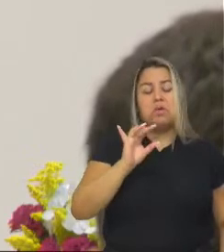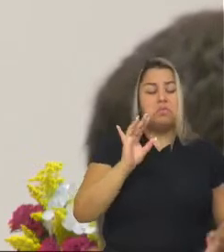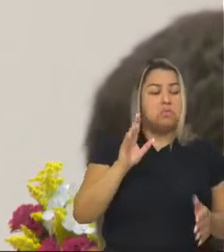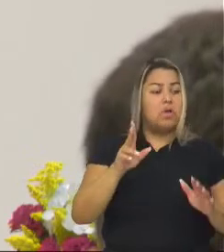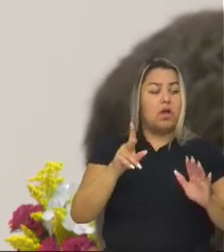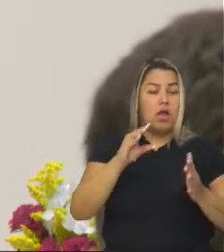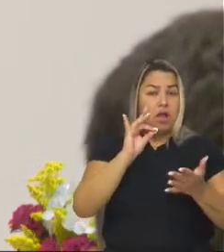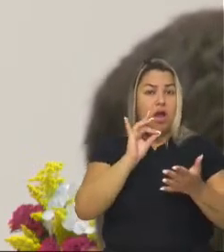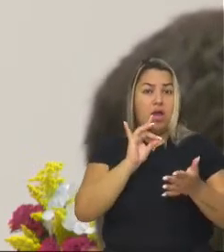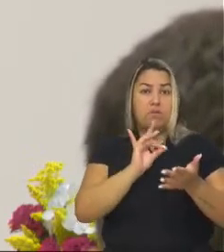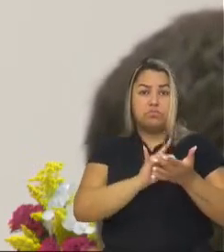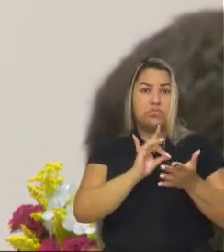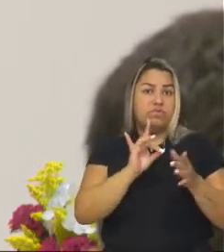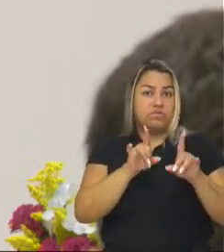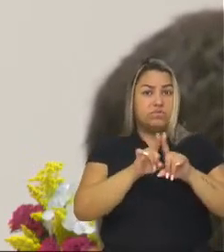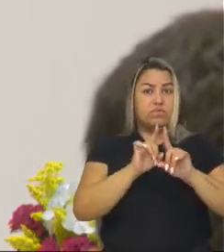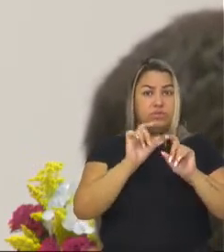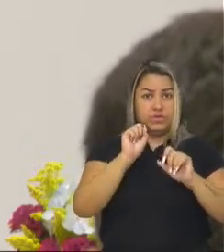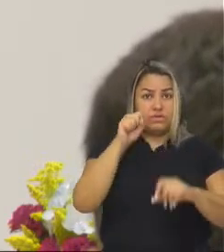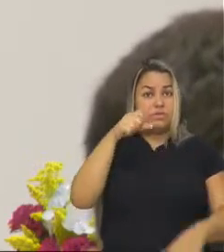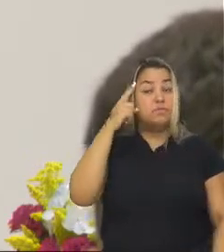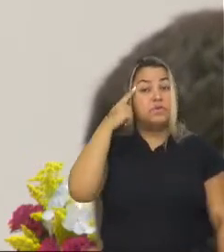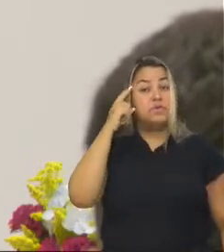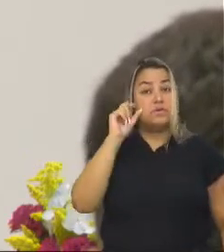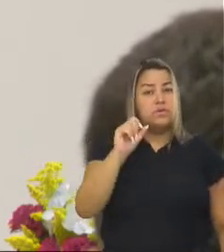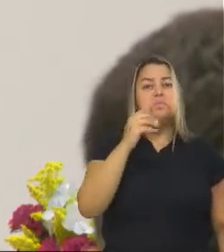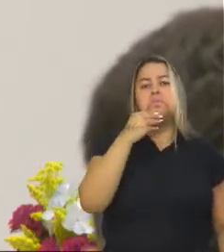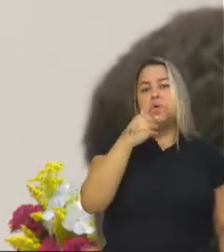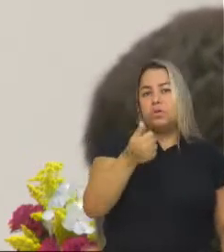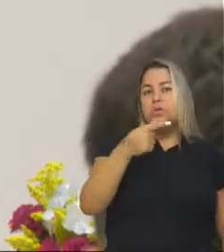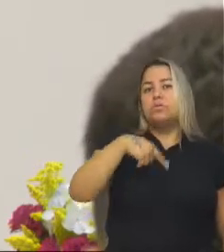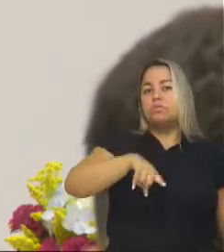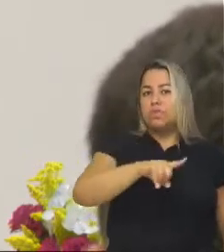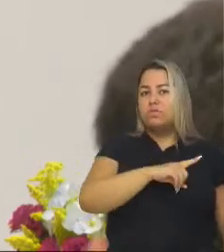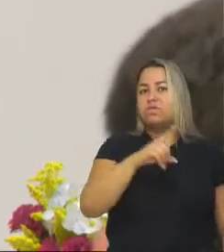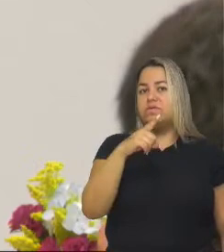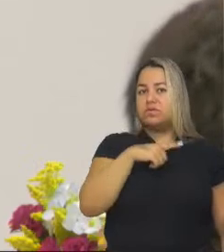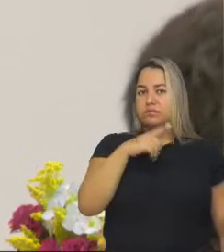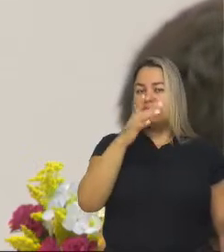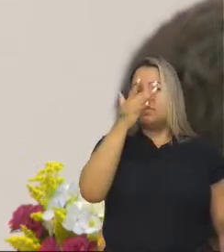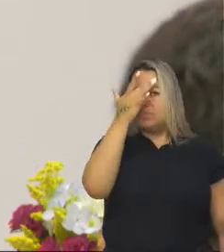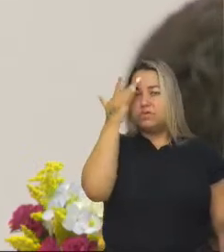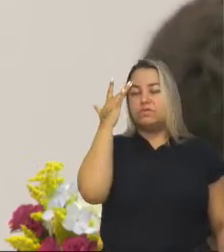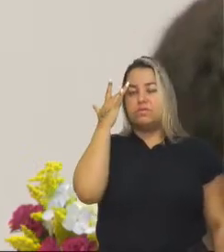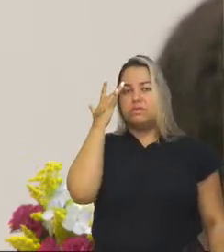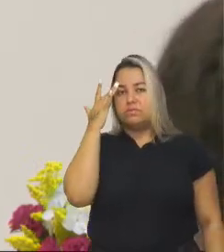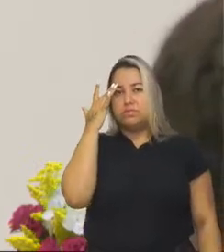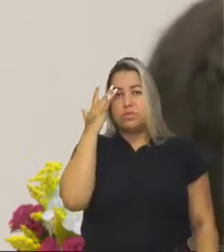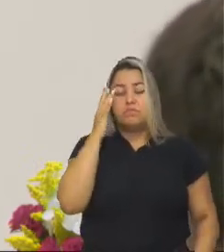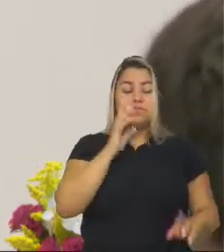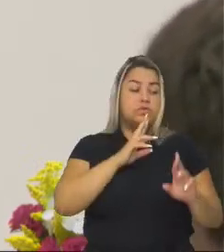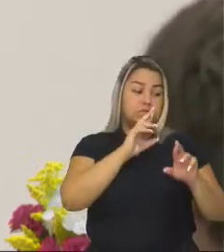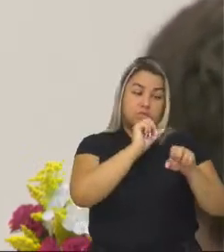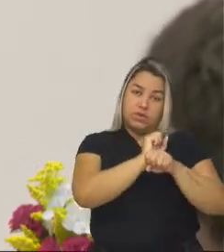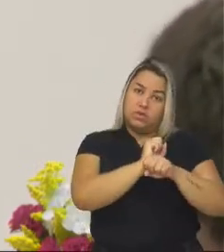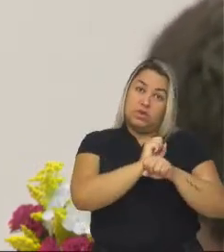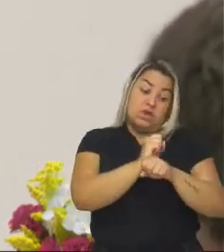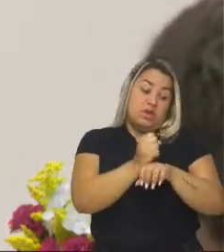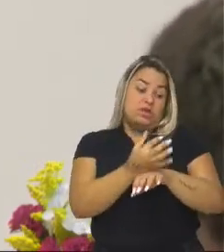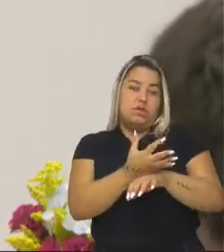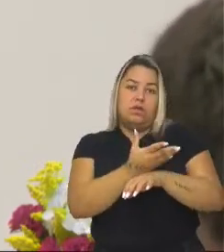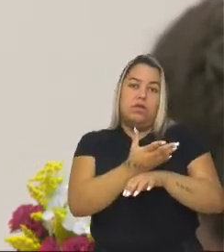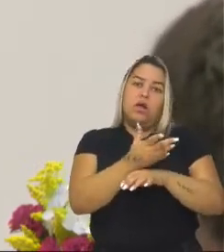gente pensa, e que bom que a gente tem ainda essas pessoas que estão nos inspirando.